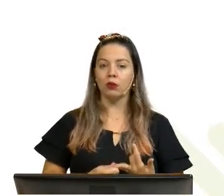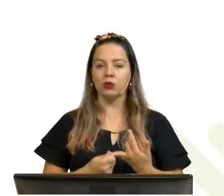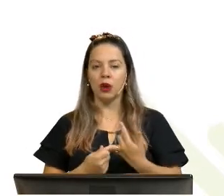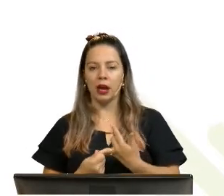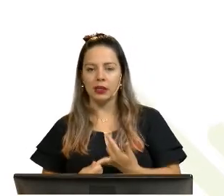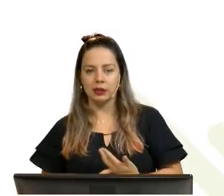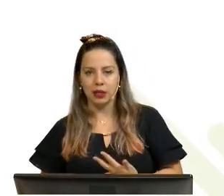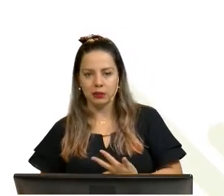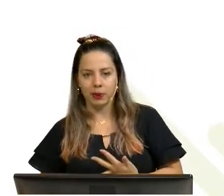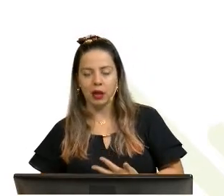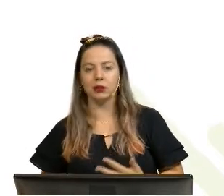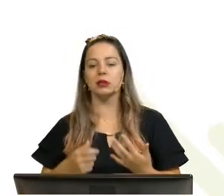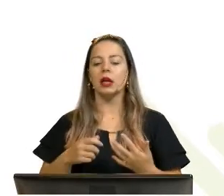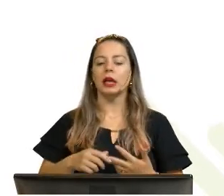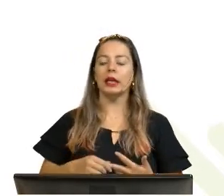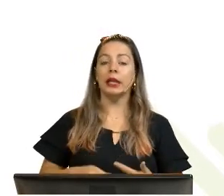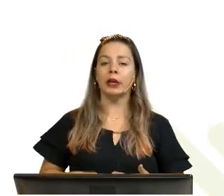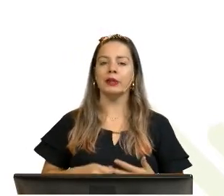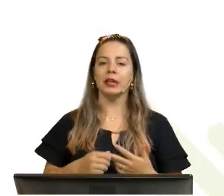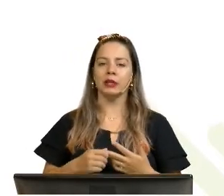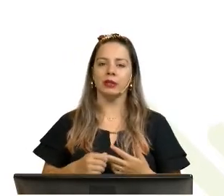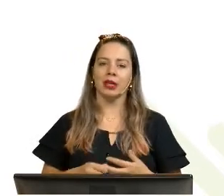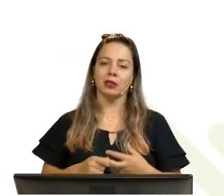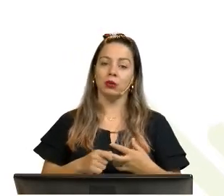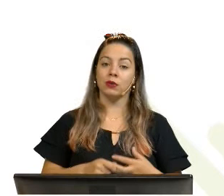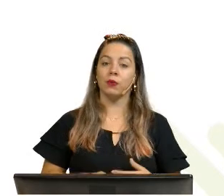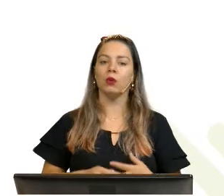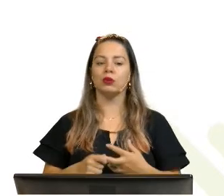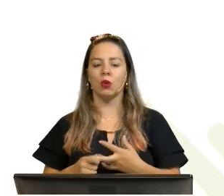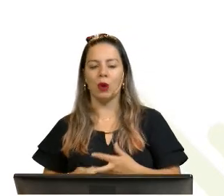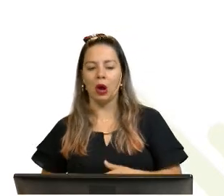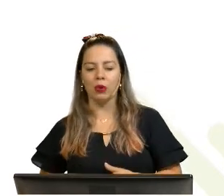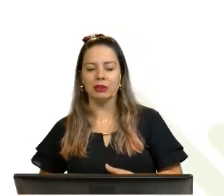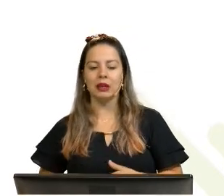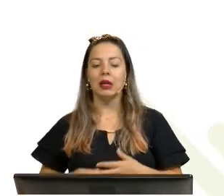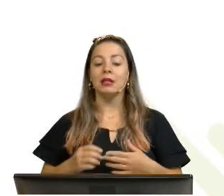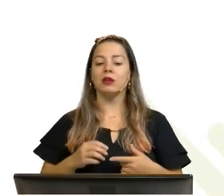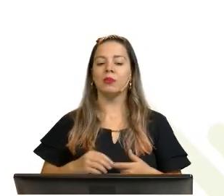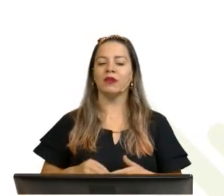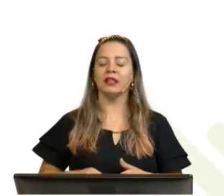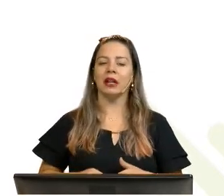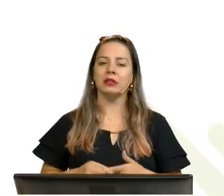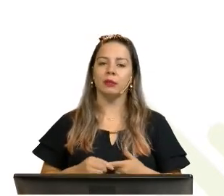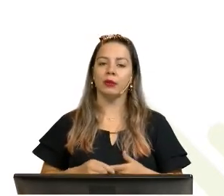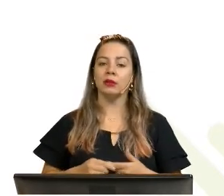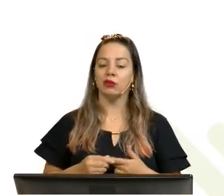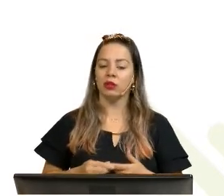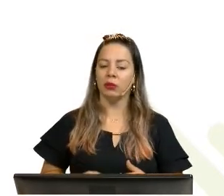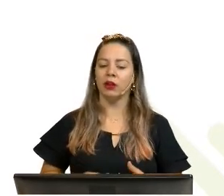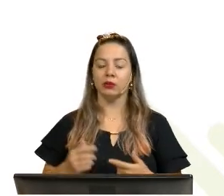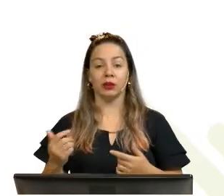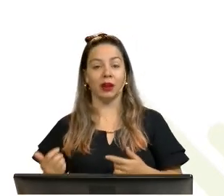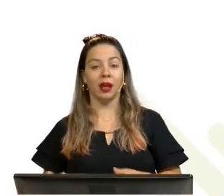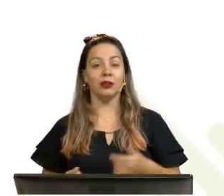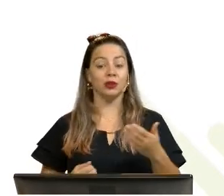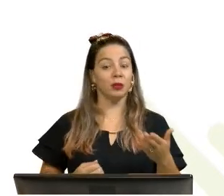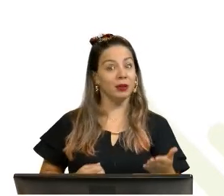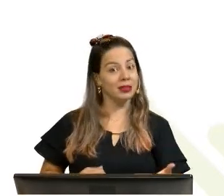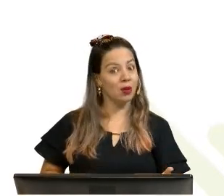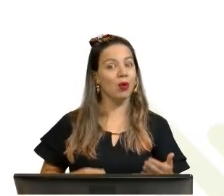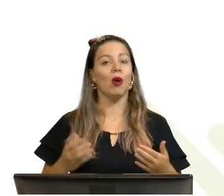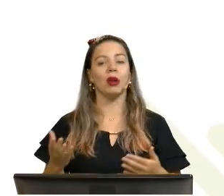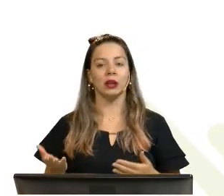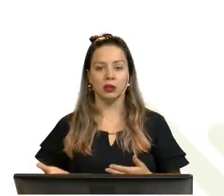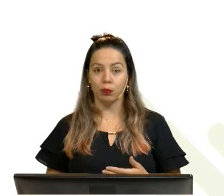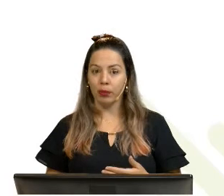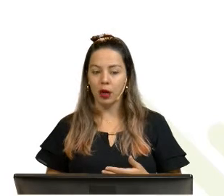de fungos com raízes das plantas ele quis que a associação dos fungos com algas são aproveitados na produção de alimentos queijos bebidas